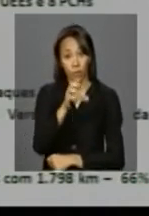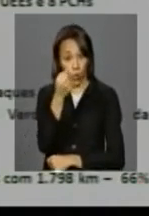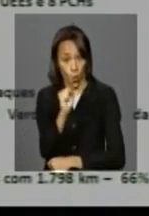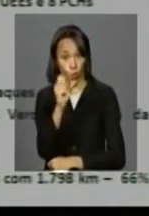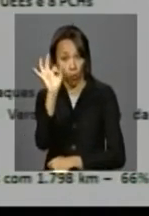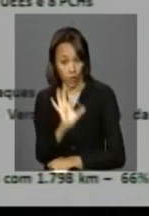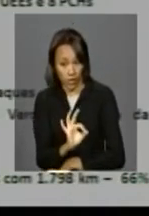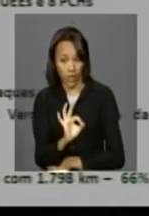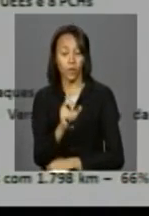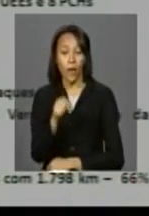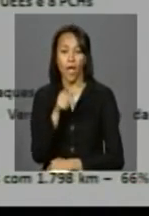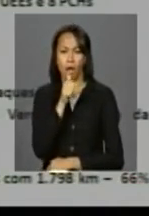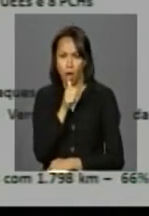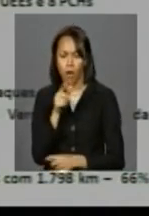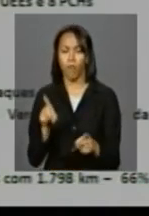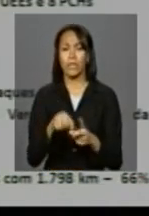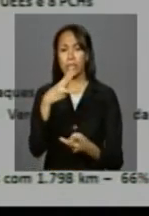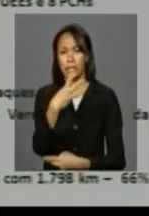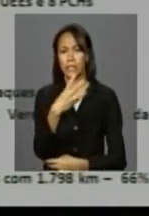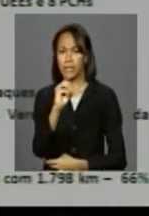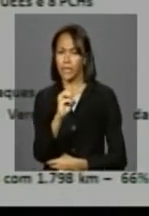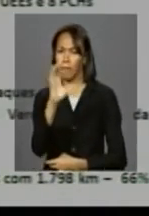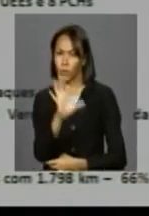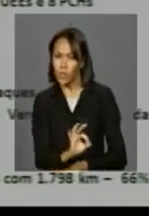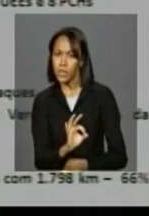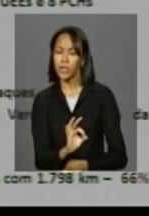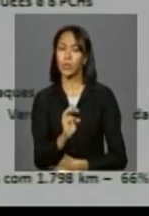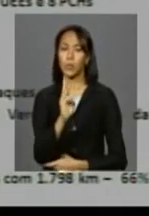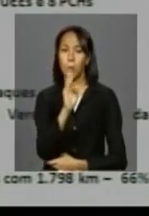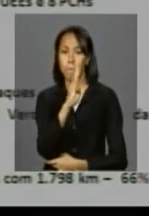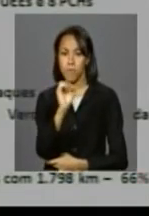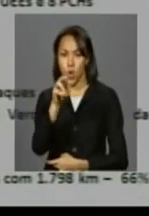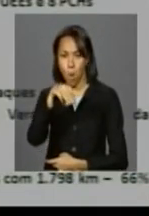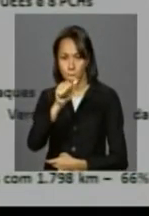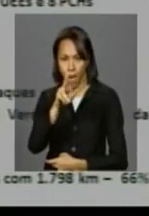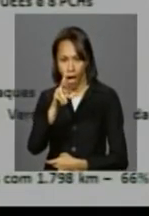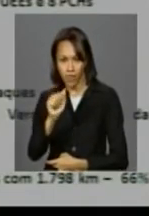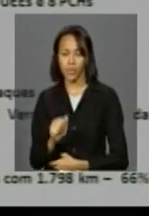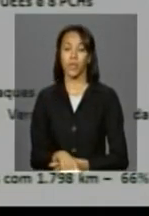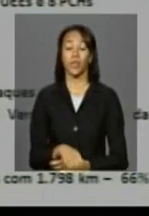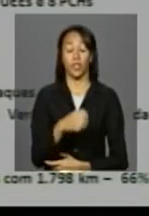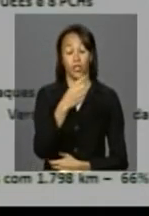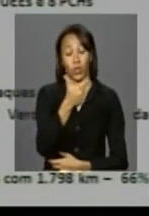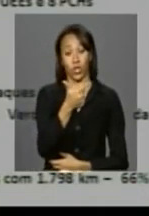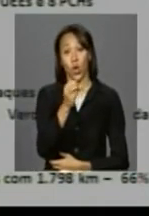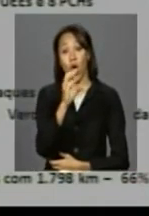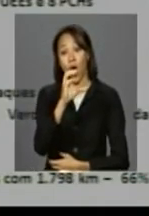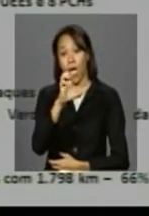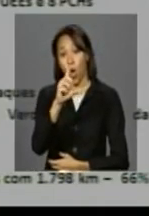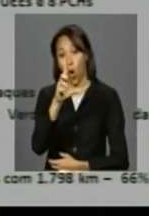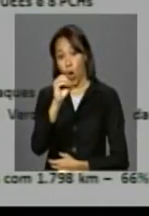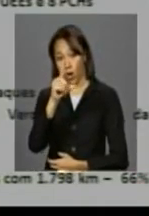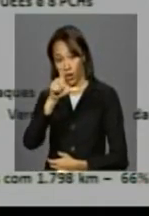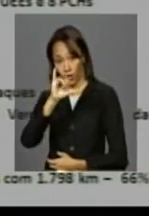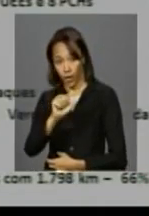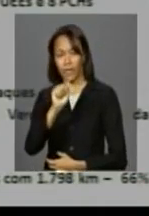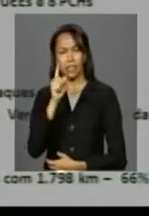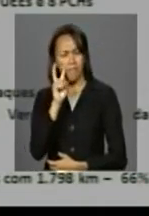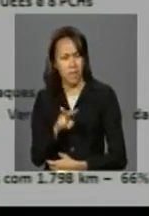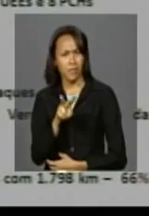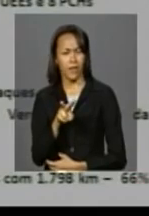58% é de fonte hídrica, 30% de biomassa e 12% de eólica. Se destacaram nesse período a conclusão